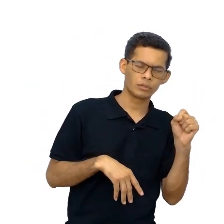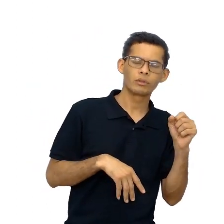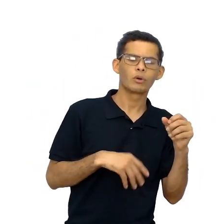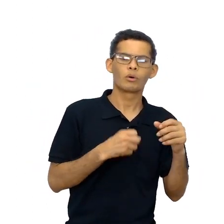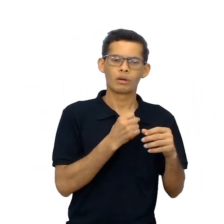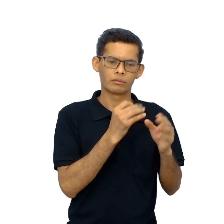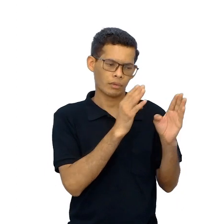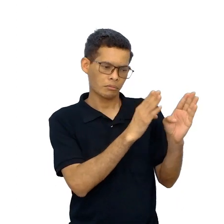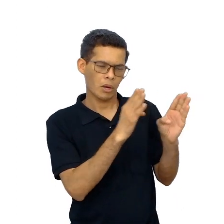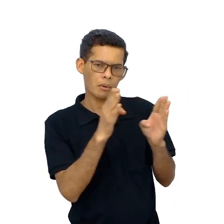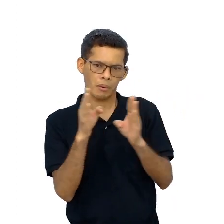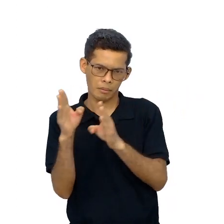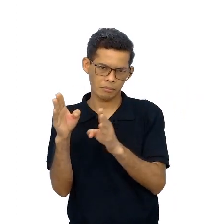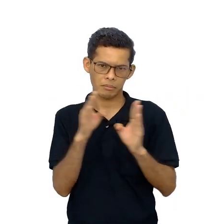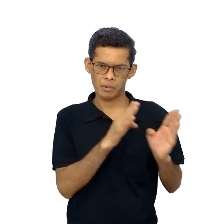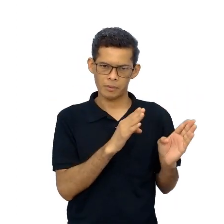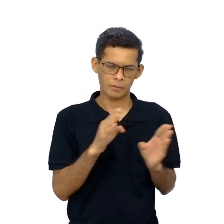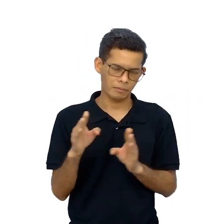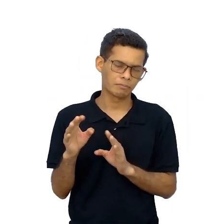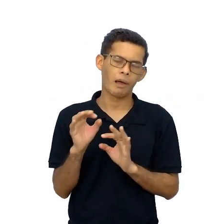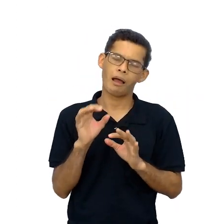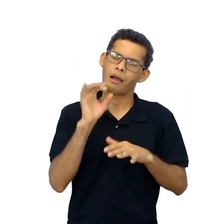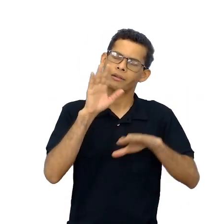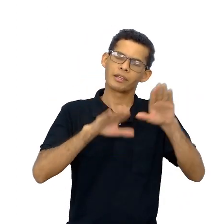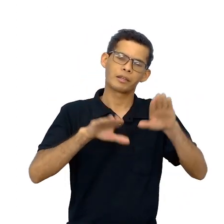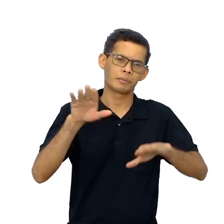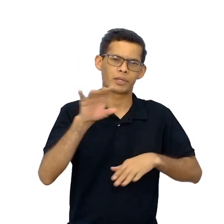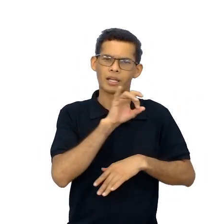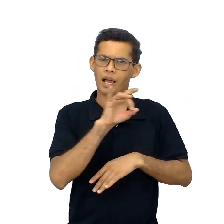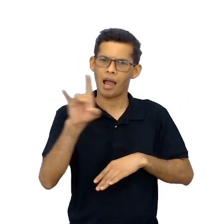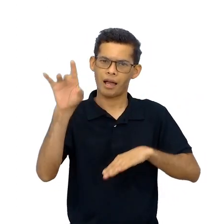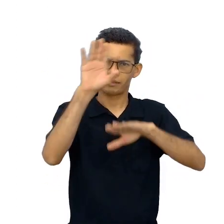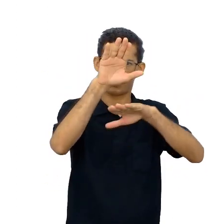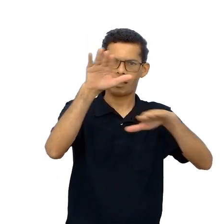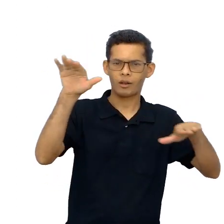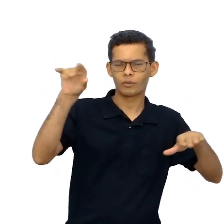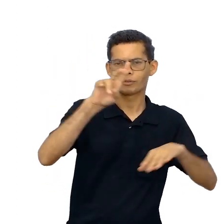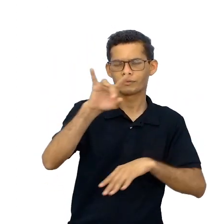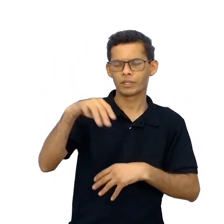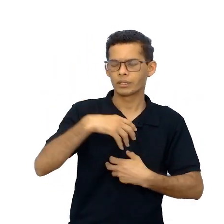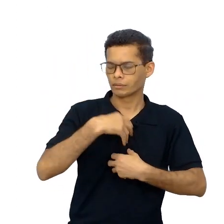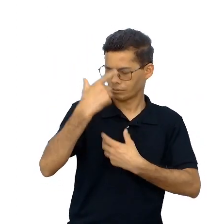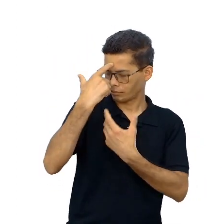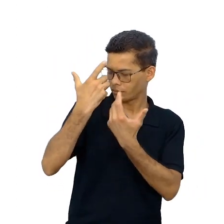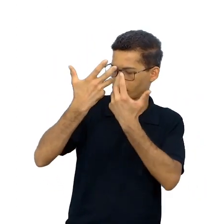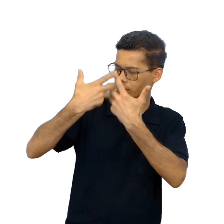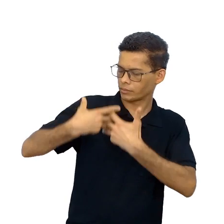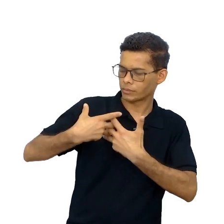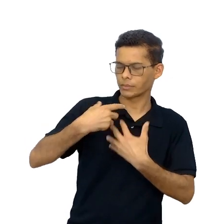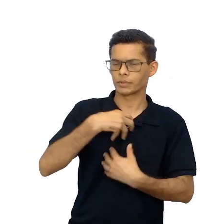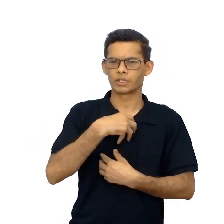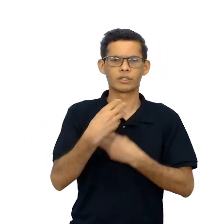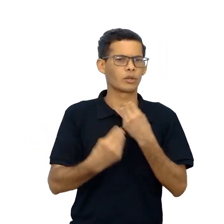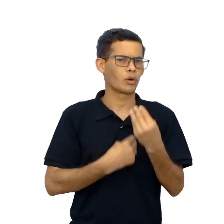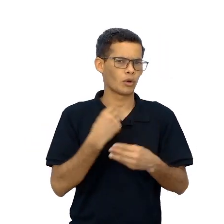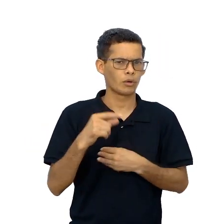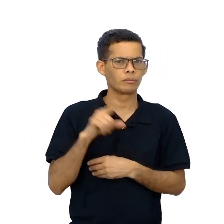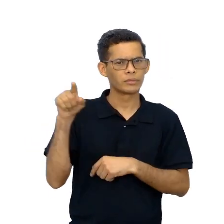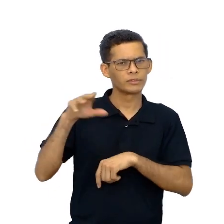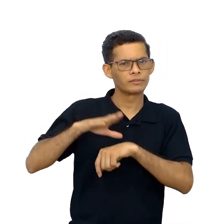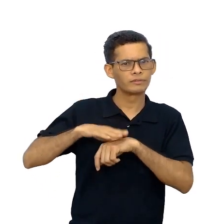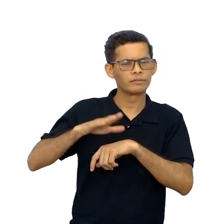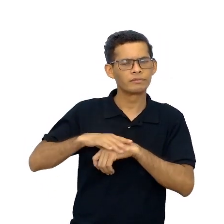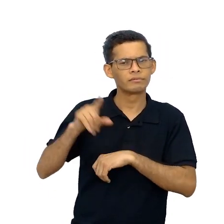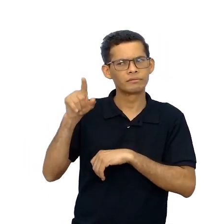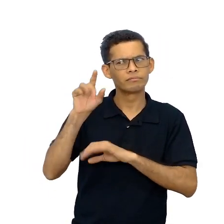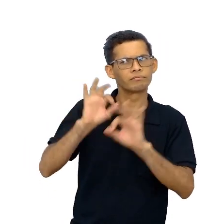88 quilômetros, né? Então, cada estudante, ele vai acionar, né, dentro da cabeça, né, ele vai acionar uma